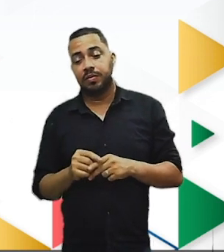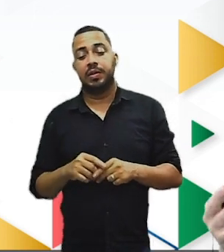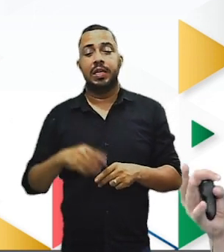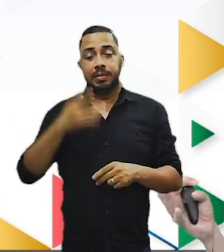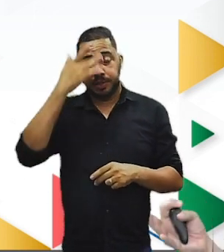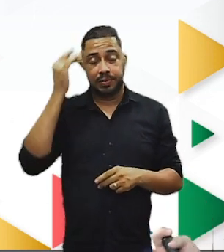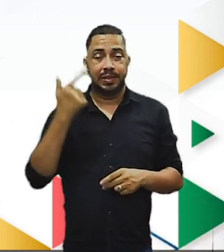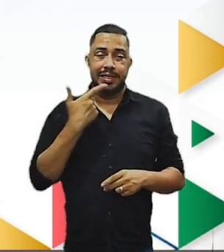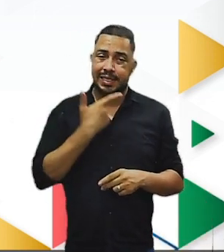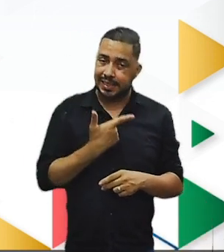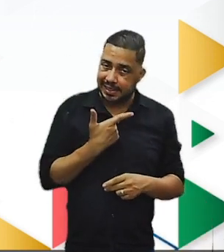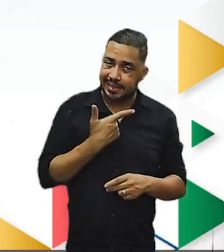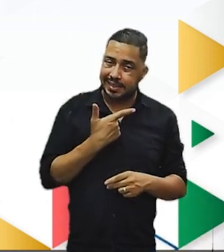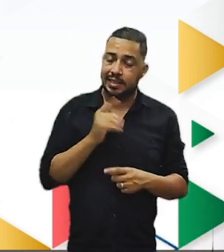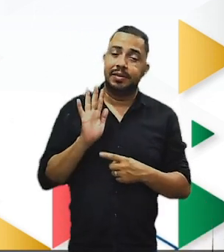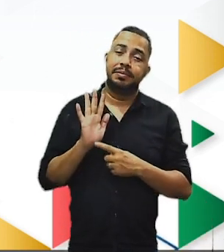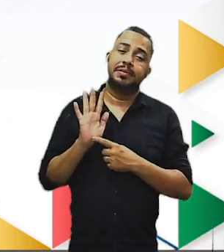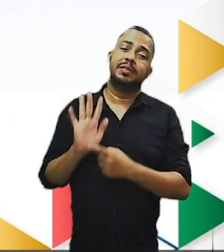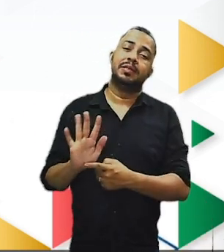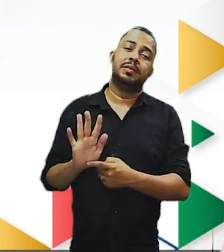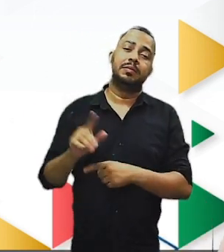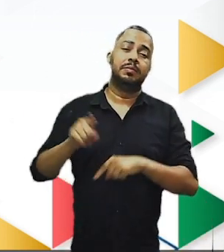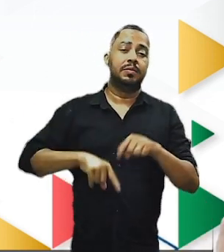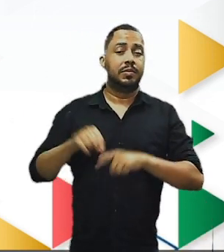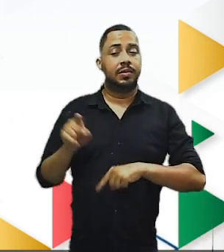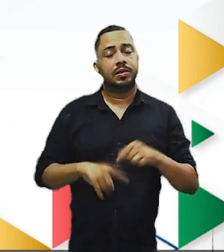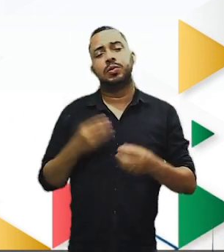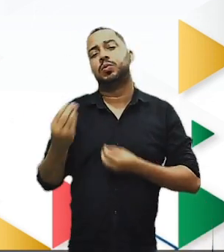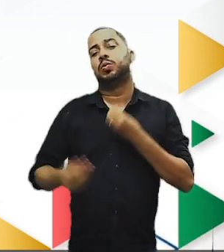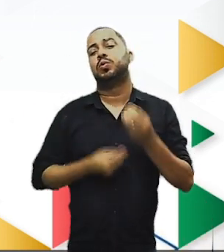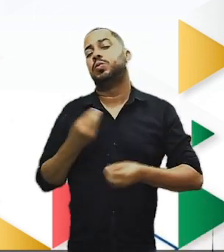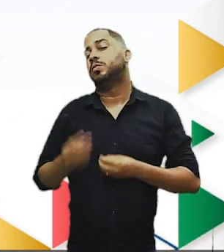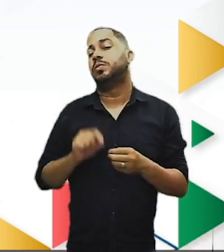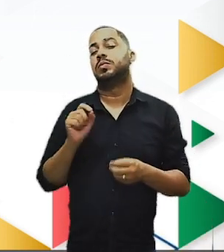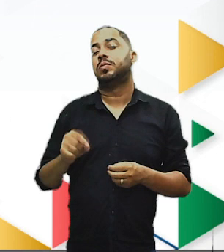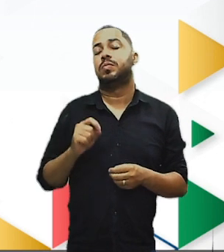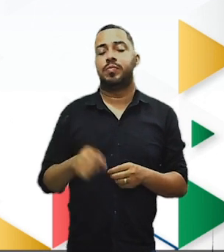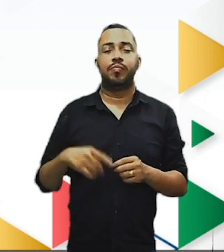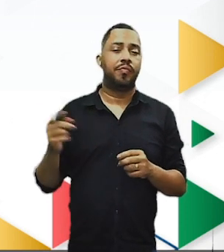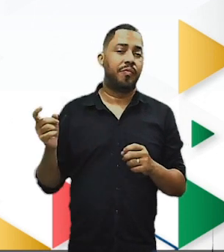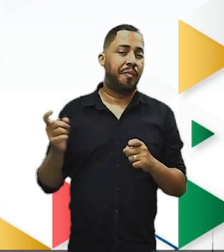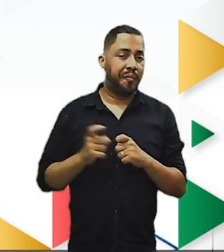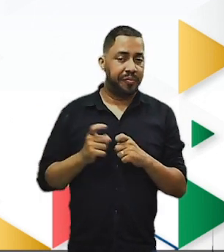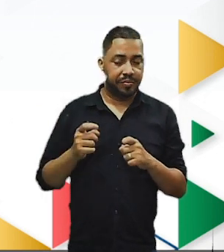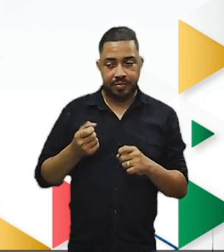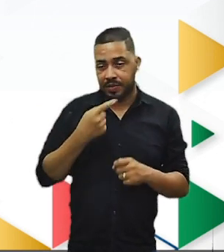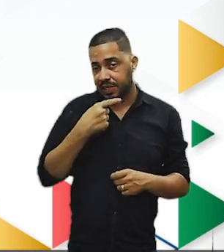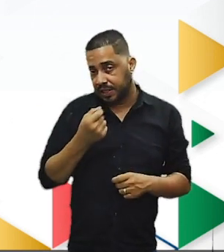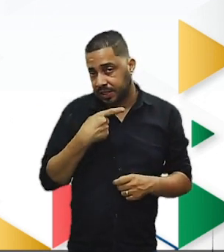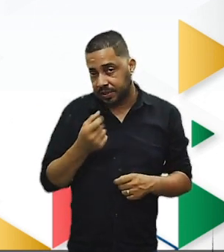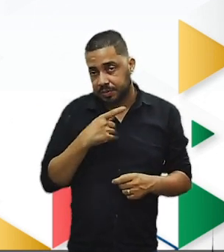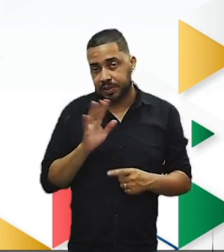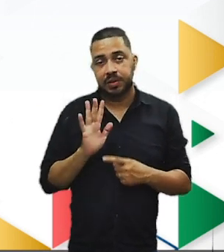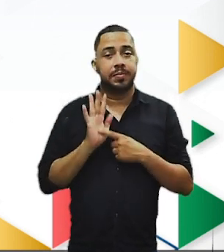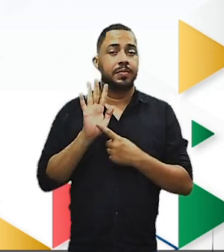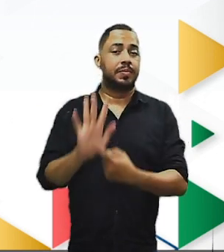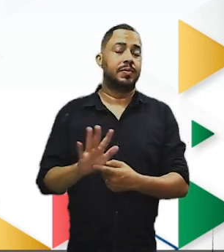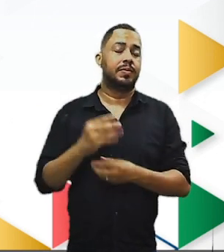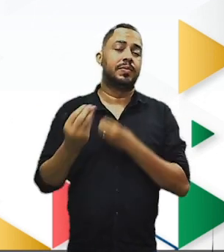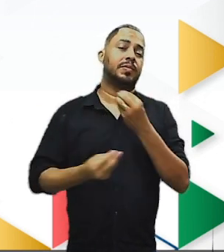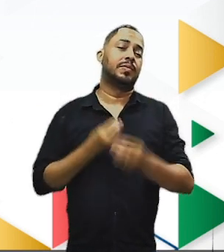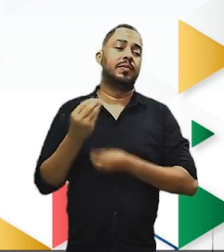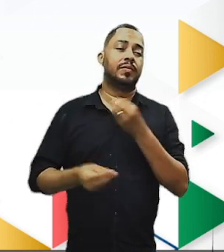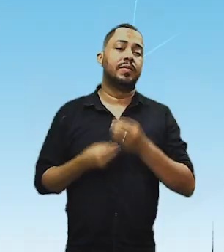sorrindo, apresentando o produto como sendo o que é um medicamento, apresentando como